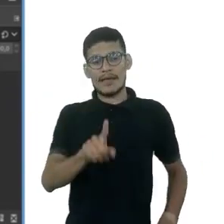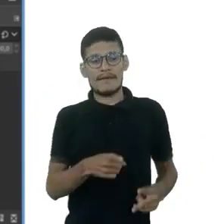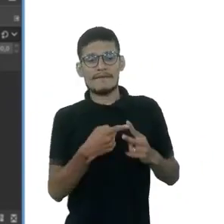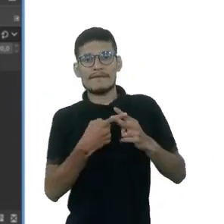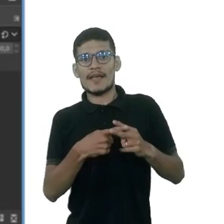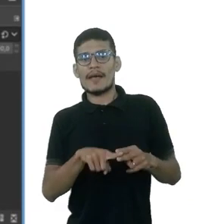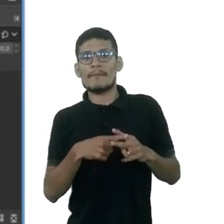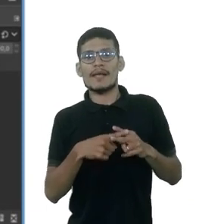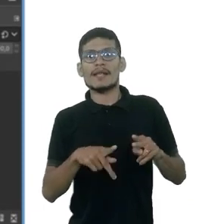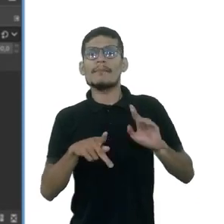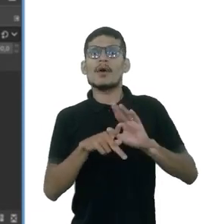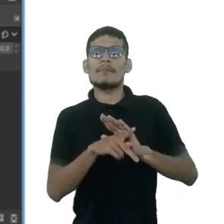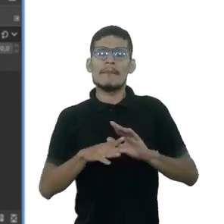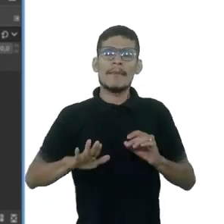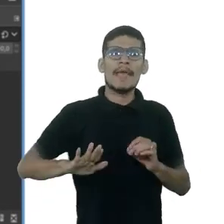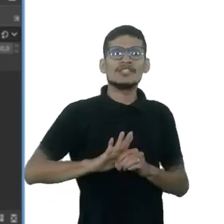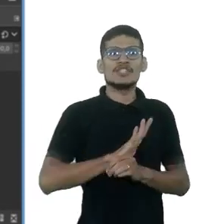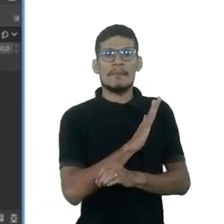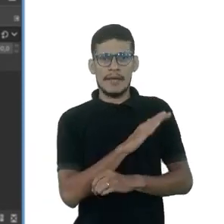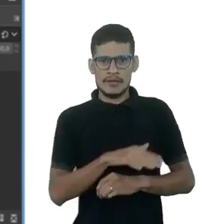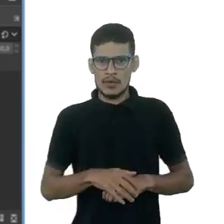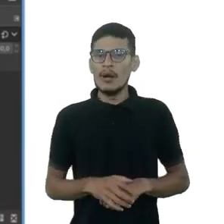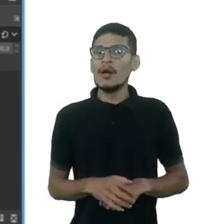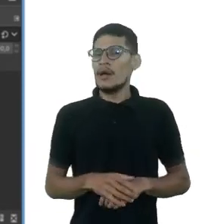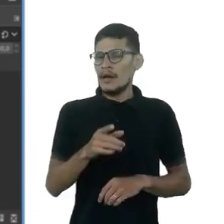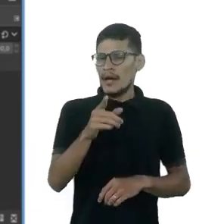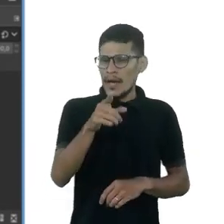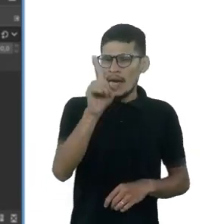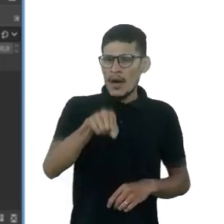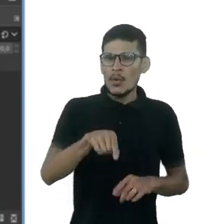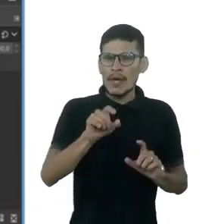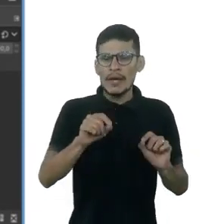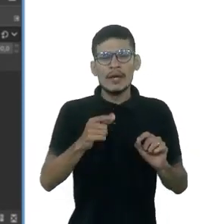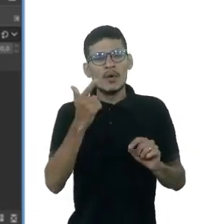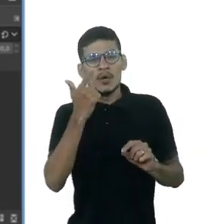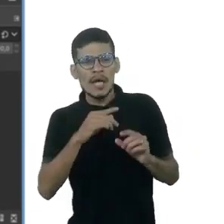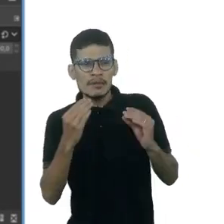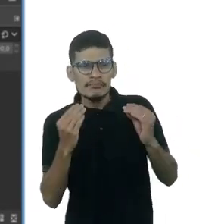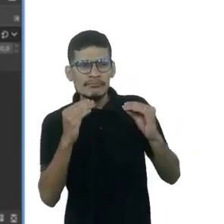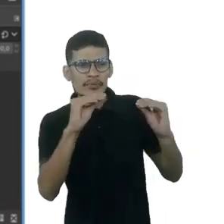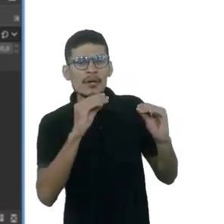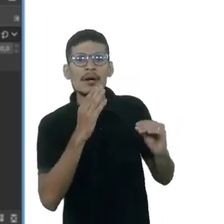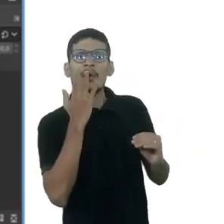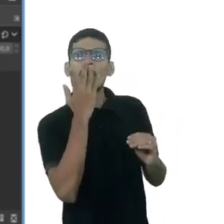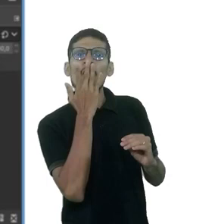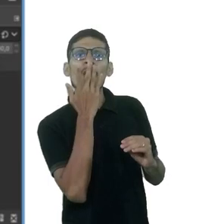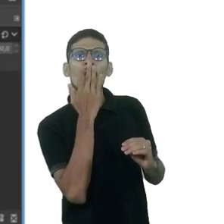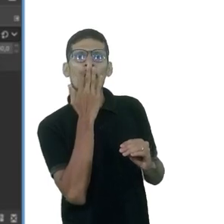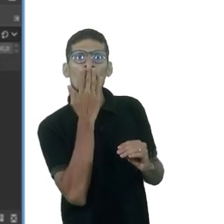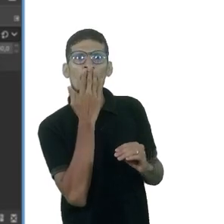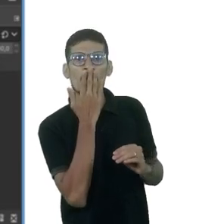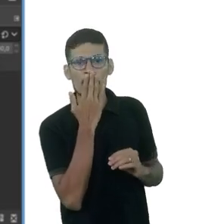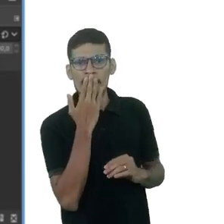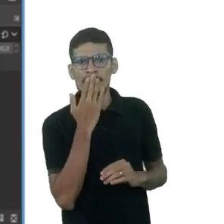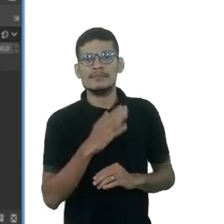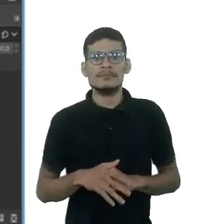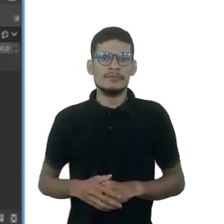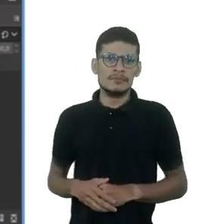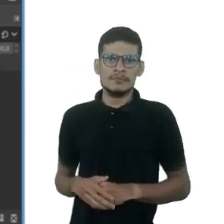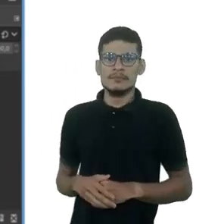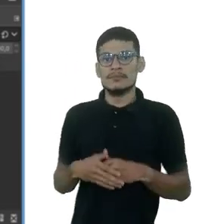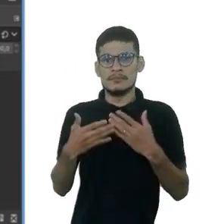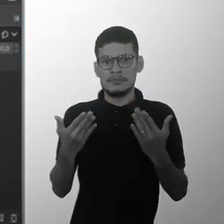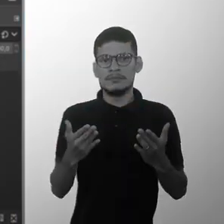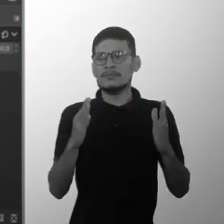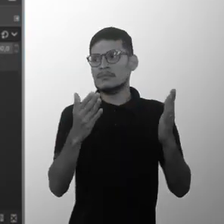de preenchimento, ou seja, é com ela que a gente coloca a cor. Logo abaixo, a gente tem